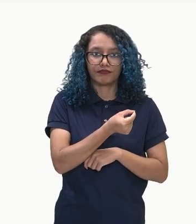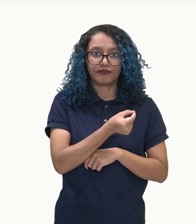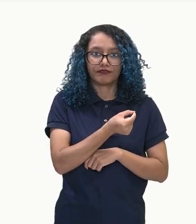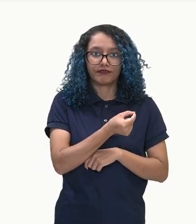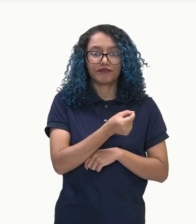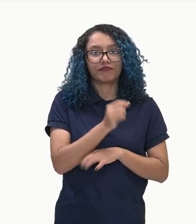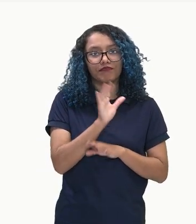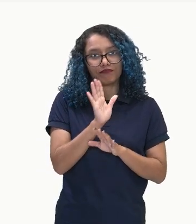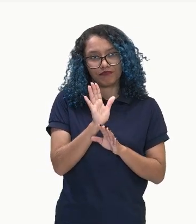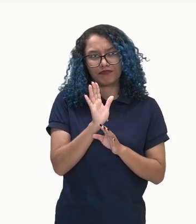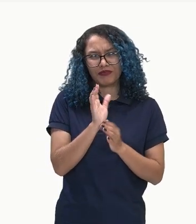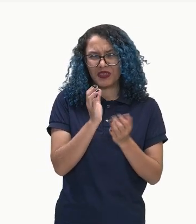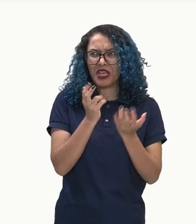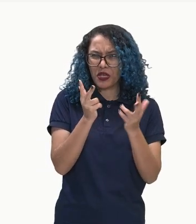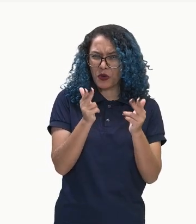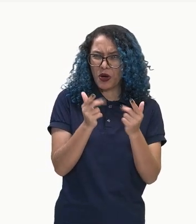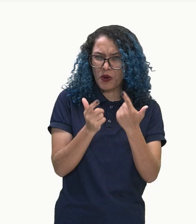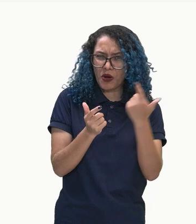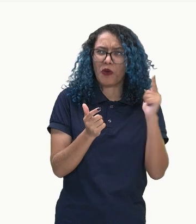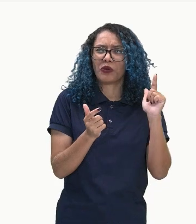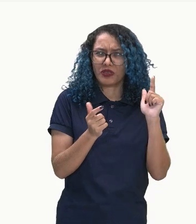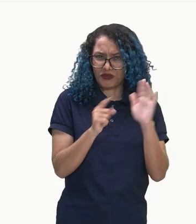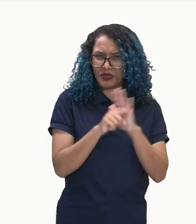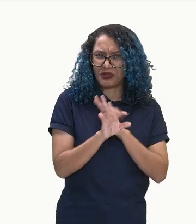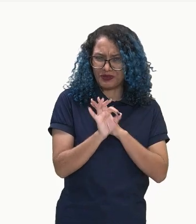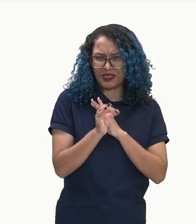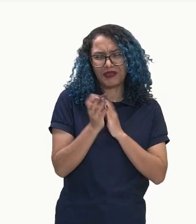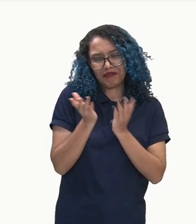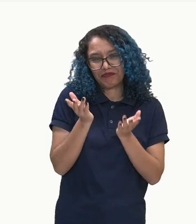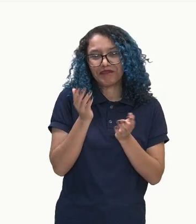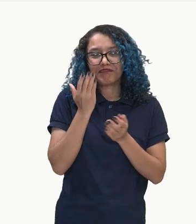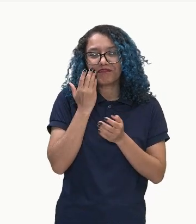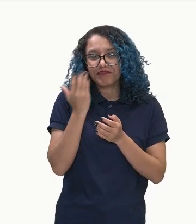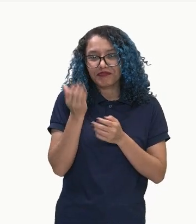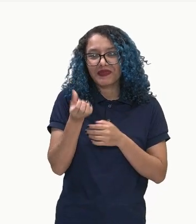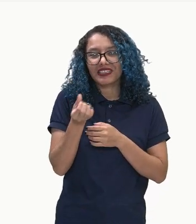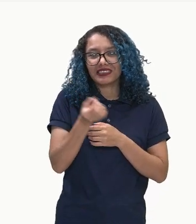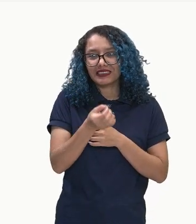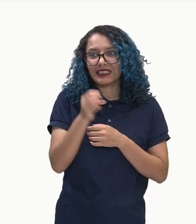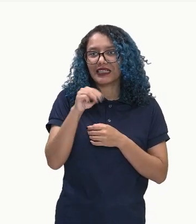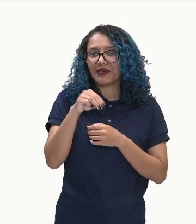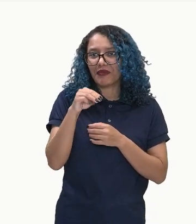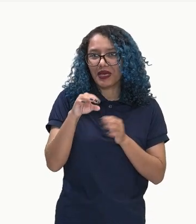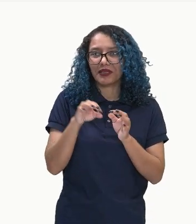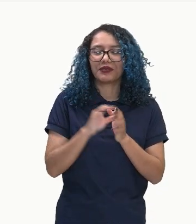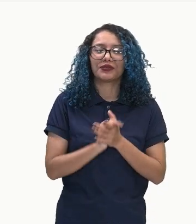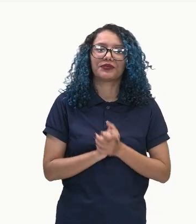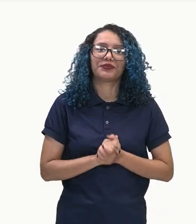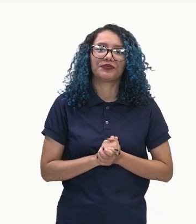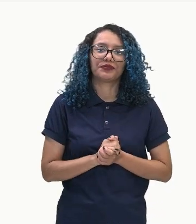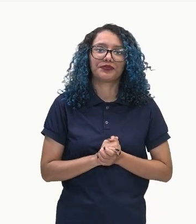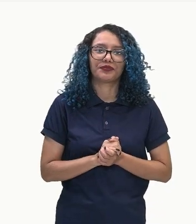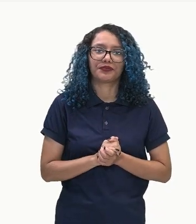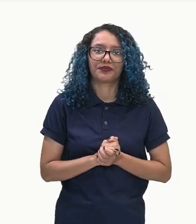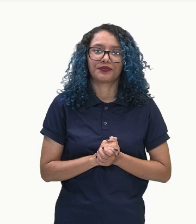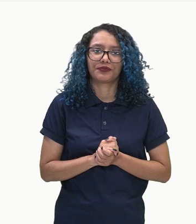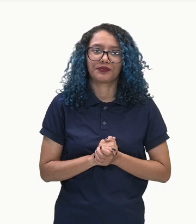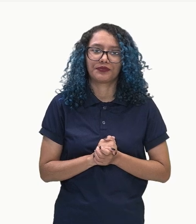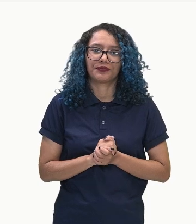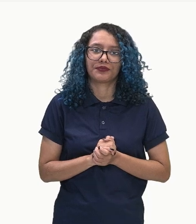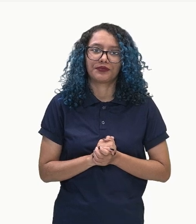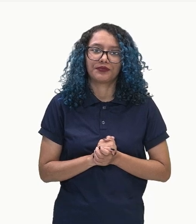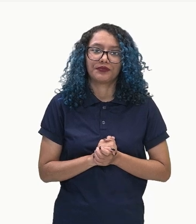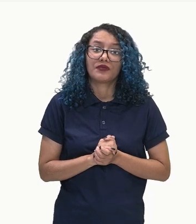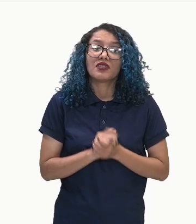dessa questão da mesma resposta da outra. Comprimento igual a 60 metros. Quer dizer o quê?